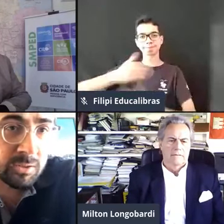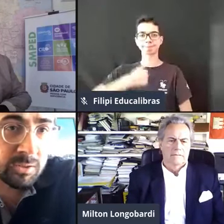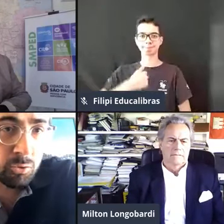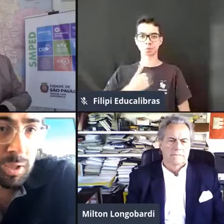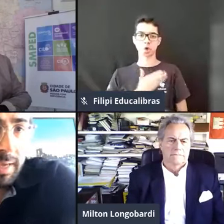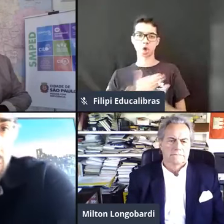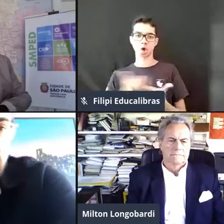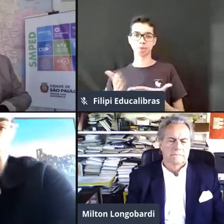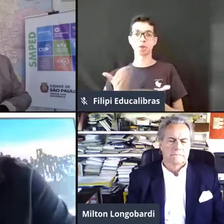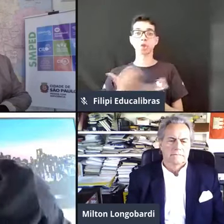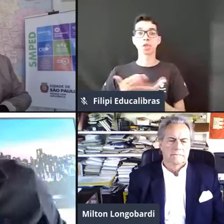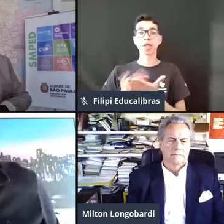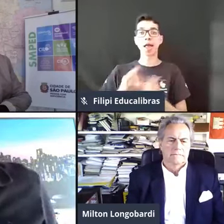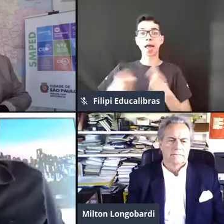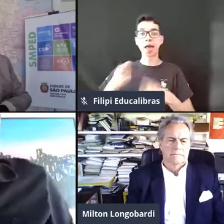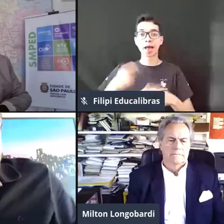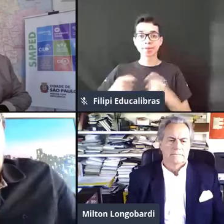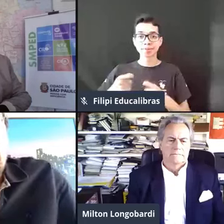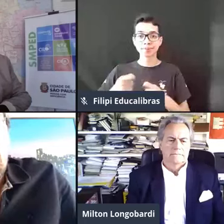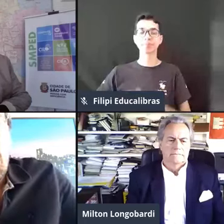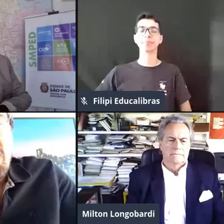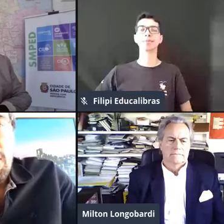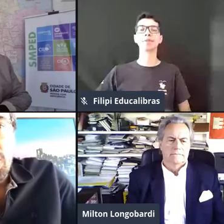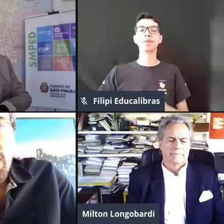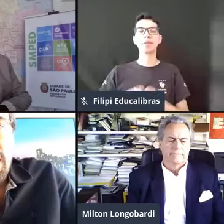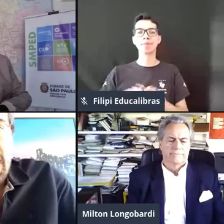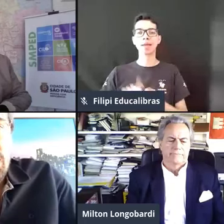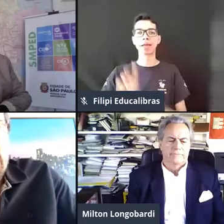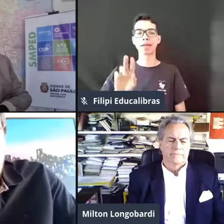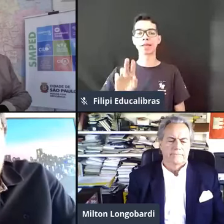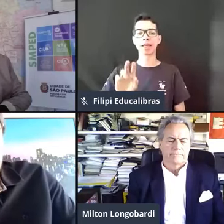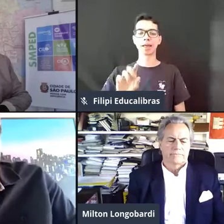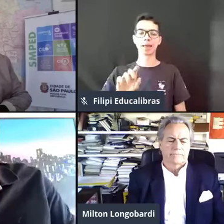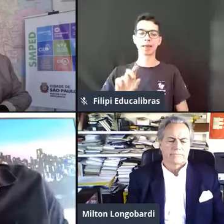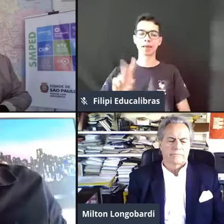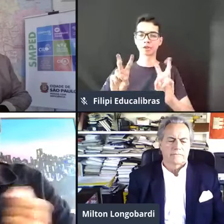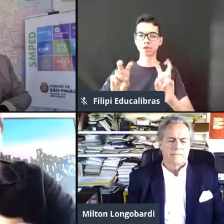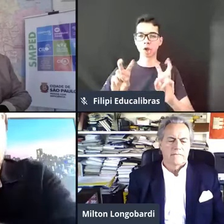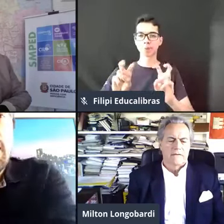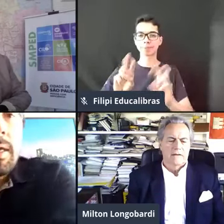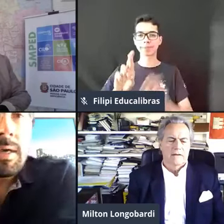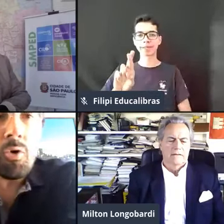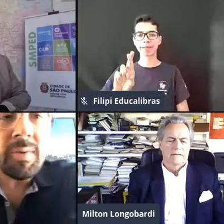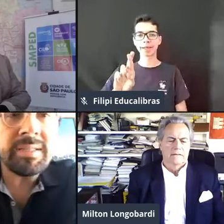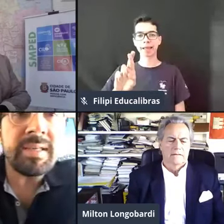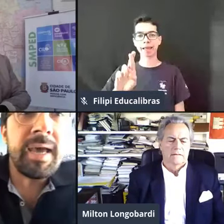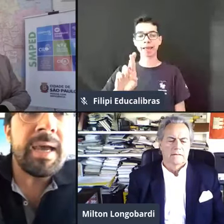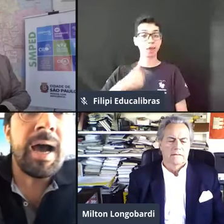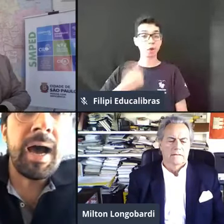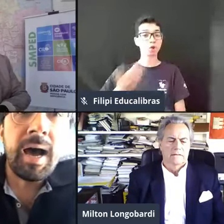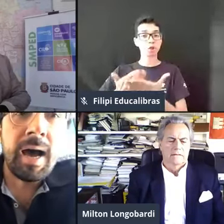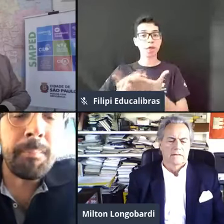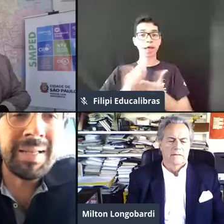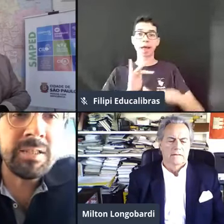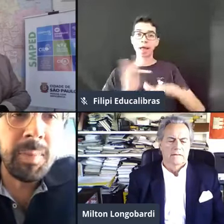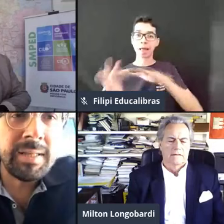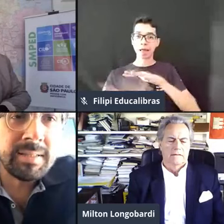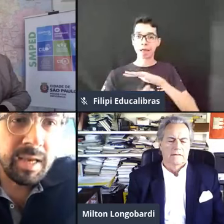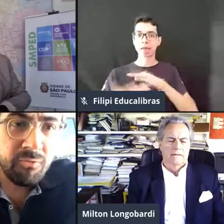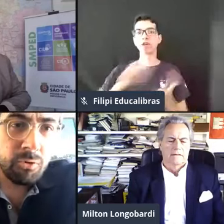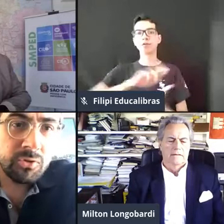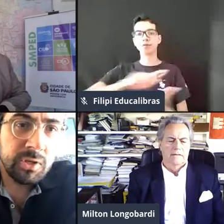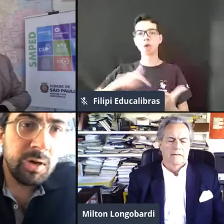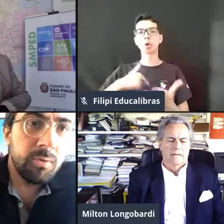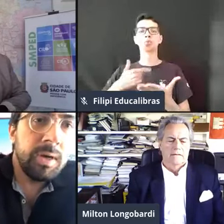e-commerce, estudar redes sociais, não numa faculdade, mas em cursos diversos, e comecei a participar